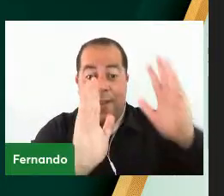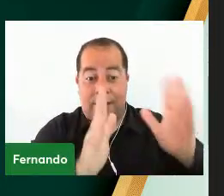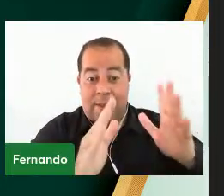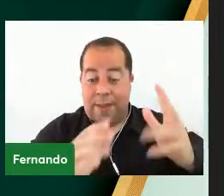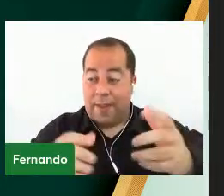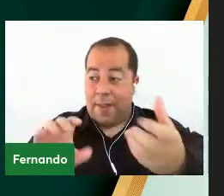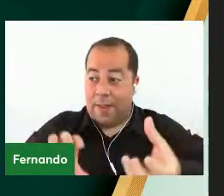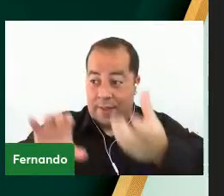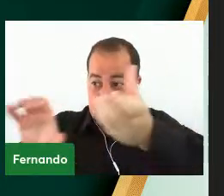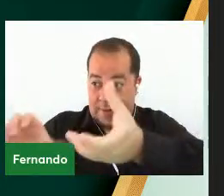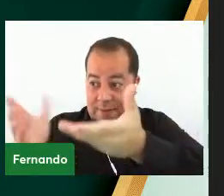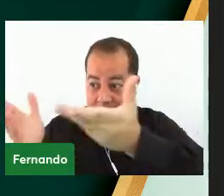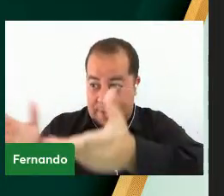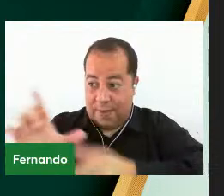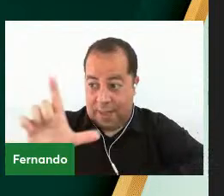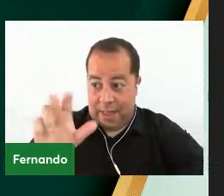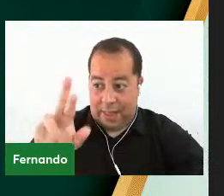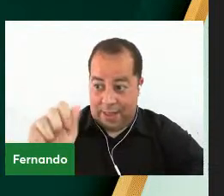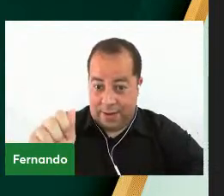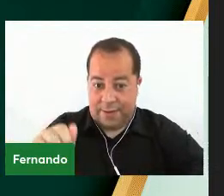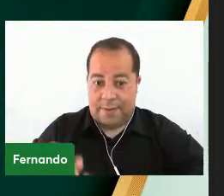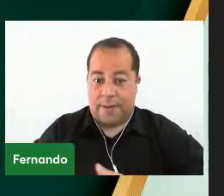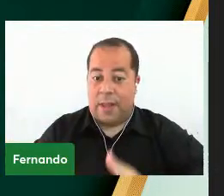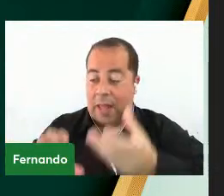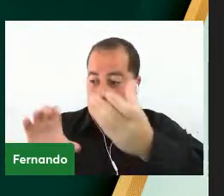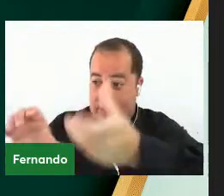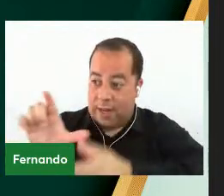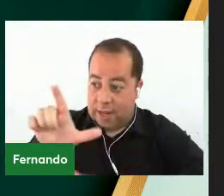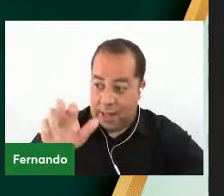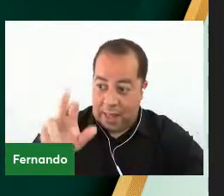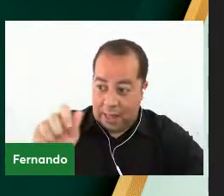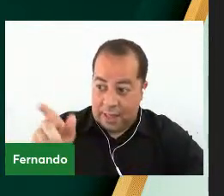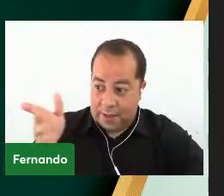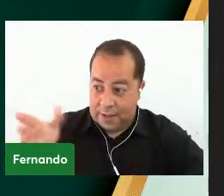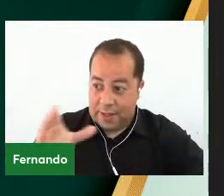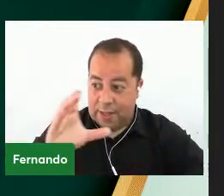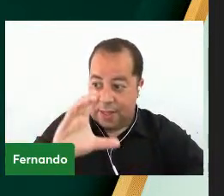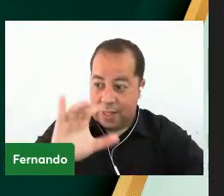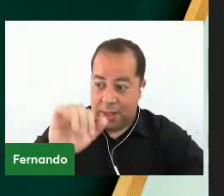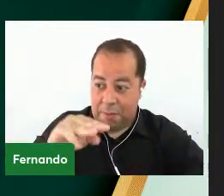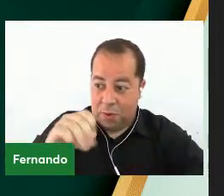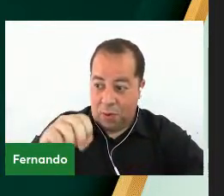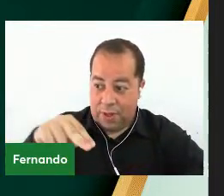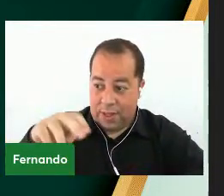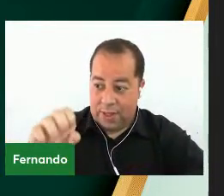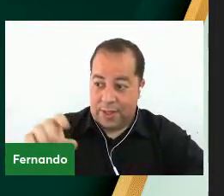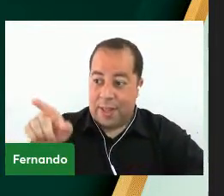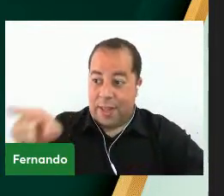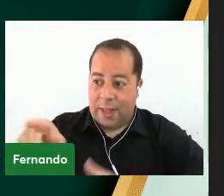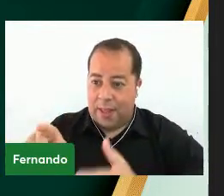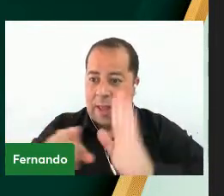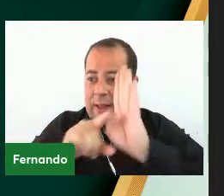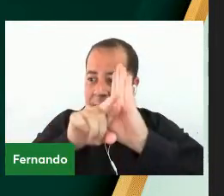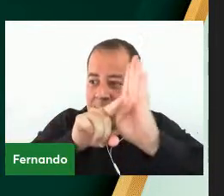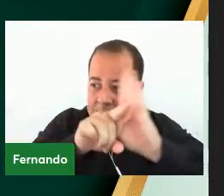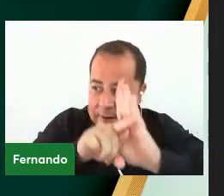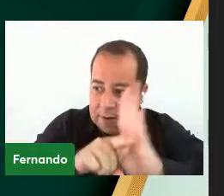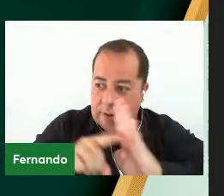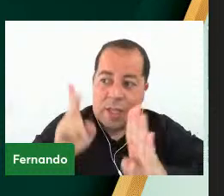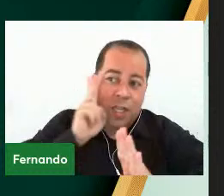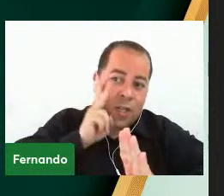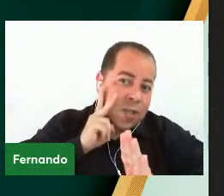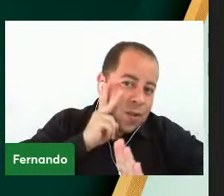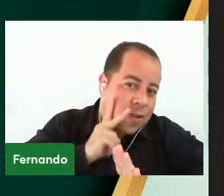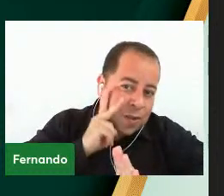Canto Simeone. Confiro a Lara do Canto Simeone o grau de bacharel em Enologia para que